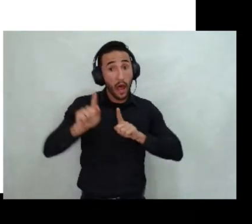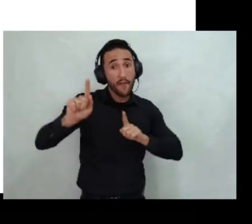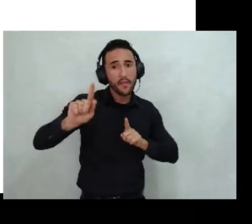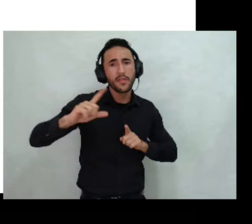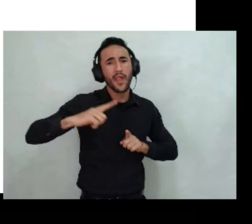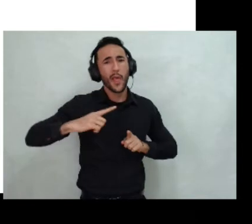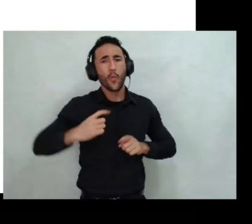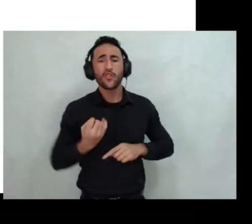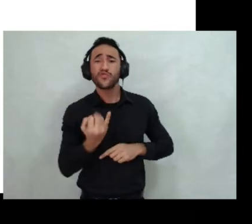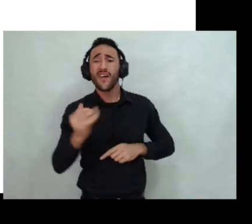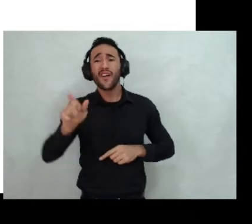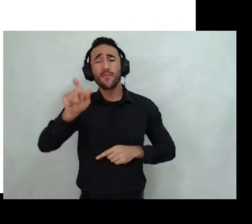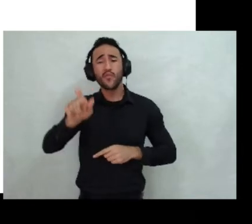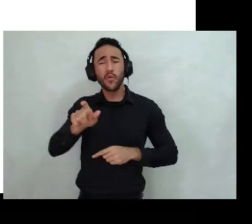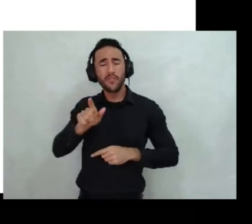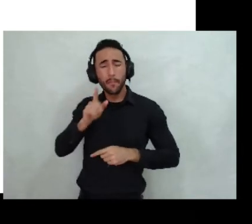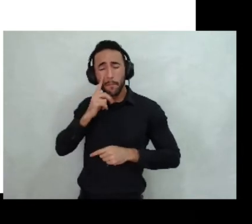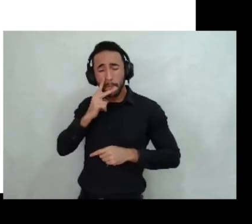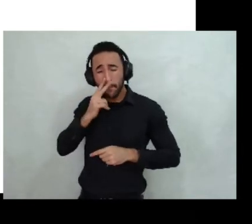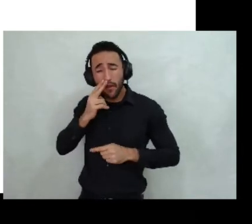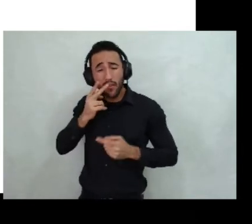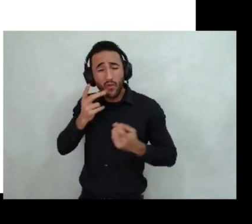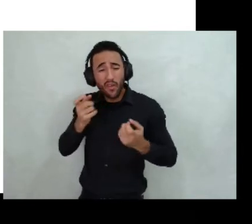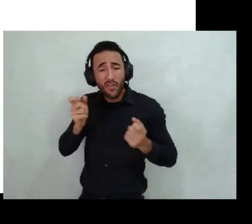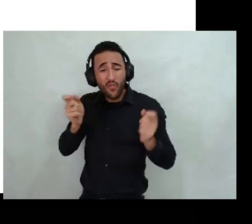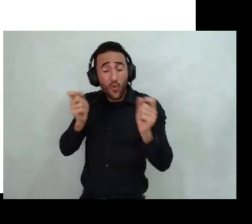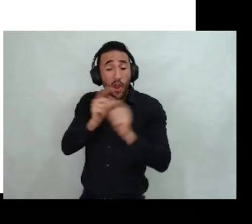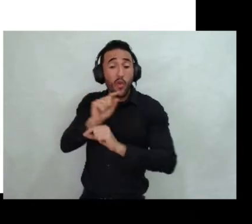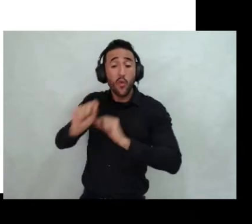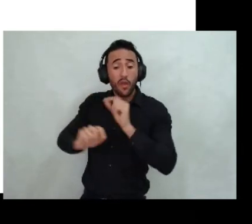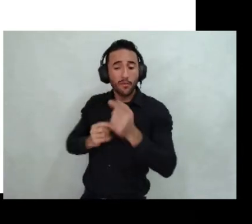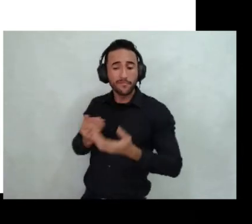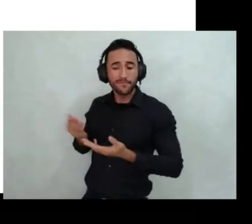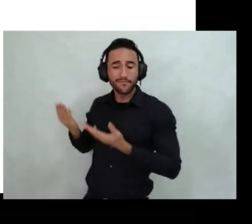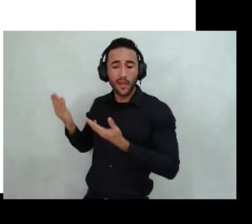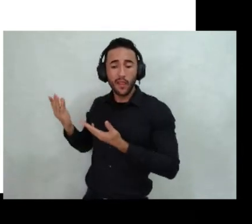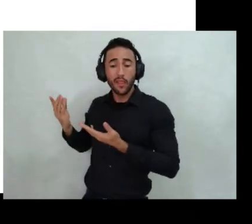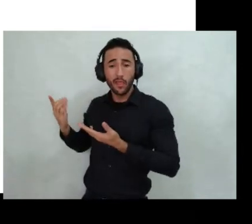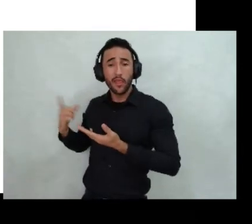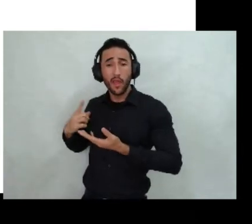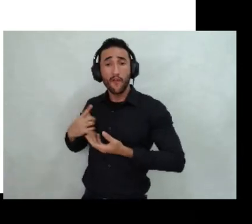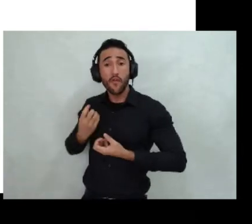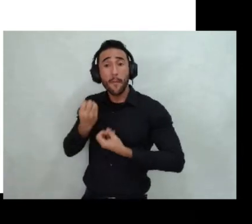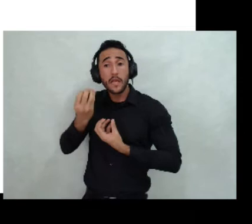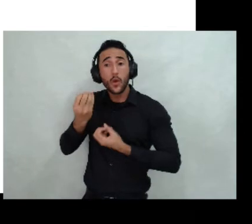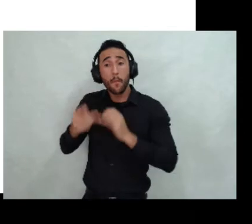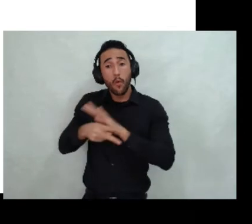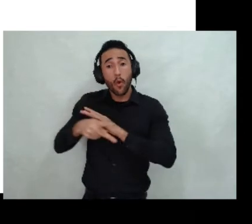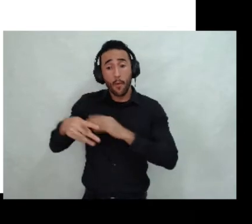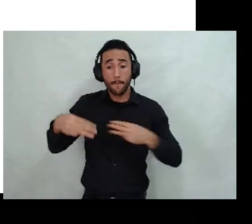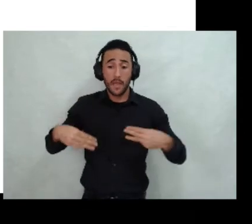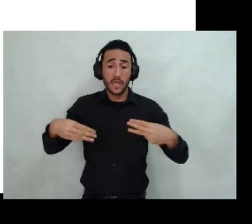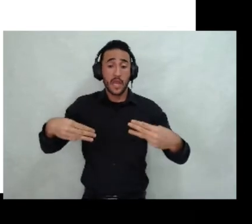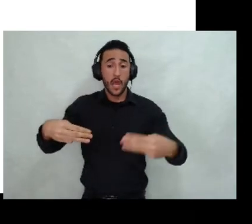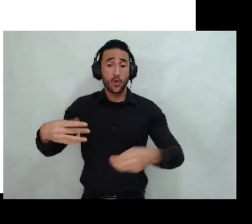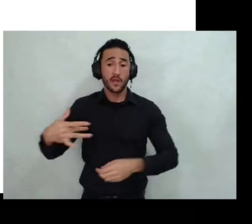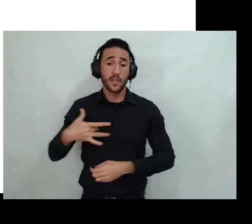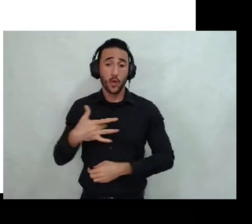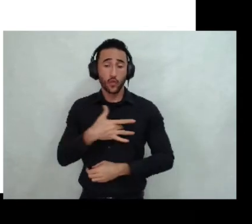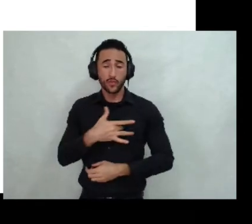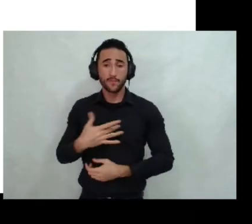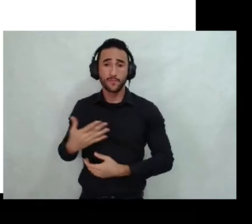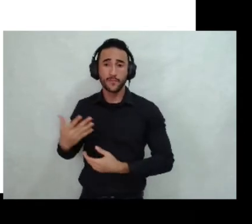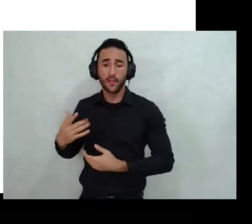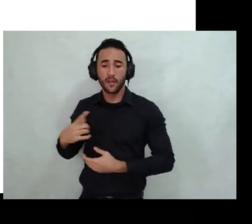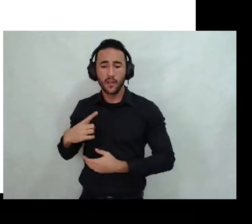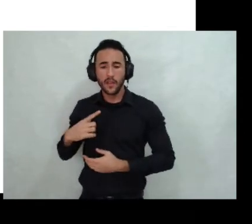dificuldade. Vejam, todo esse contingente, são dados do próprio Ministério da Saúde, todo esse contingente de casos cinza mais